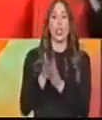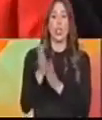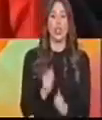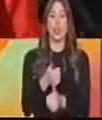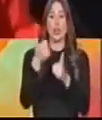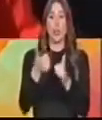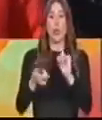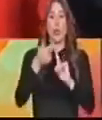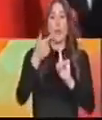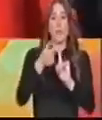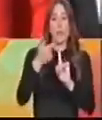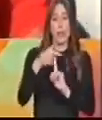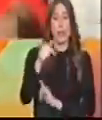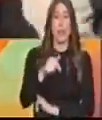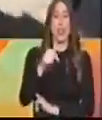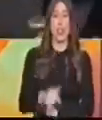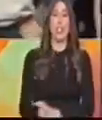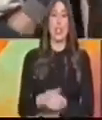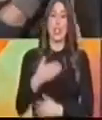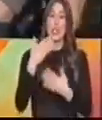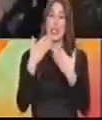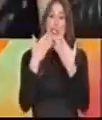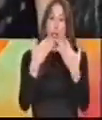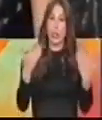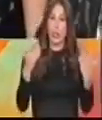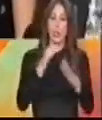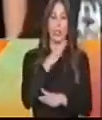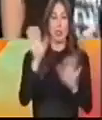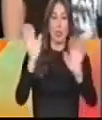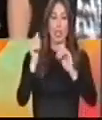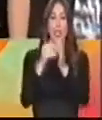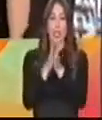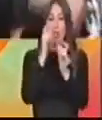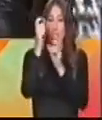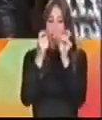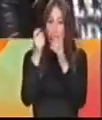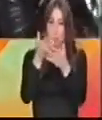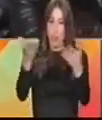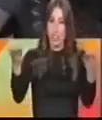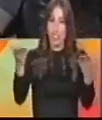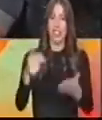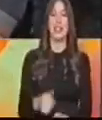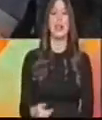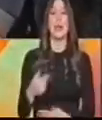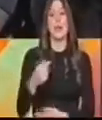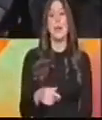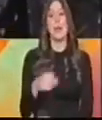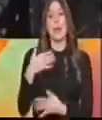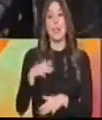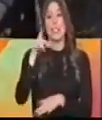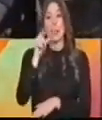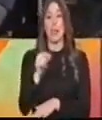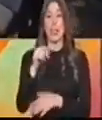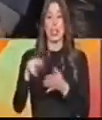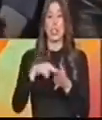Feira de São Martinho, Sr. Presidente. Obrigado. Saudamos também toda a gente que aqui está, não só para aparecer na Praça da Alegria, mas também, obviamente, à espera